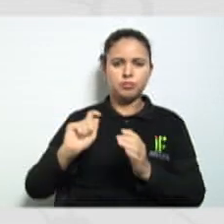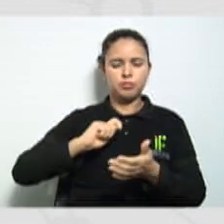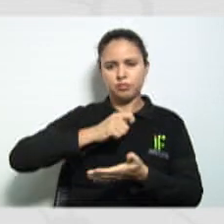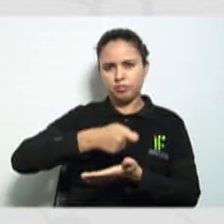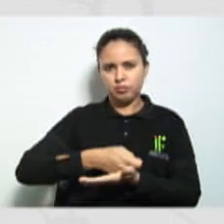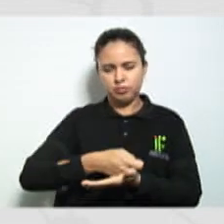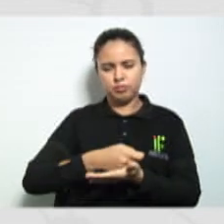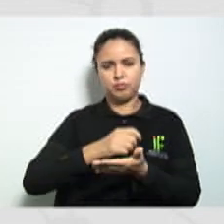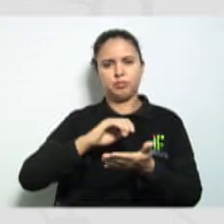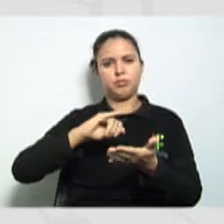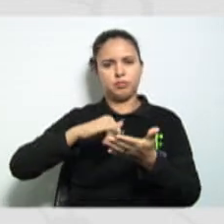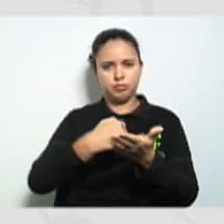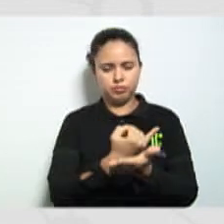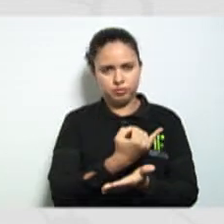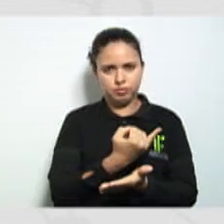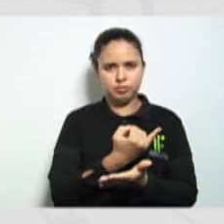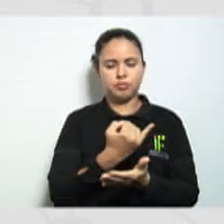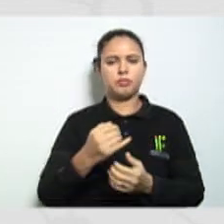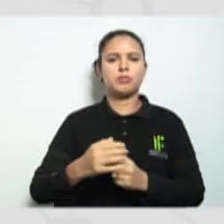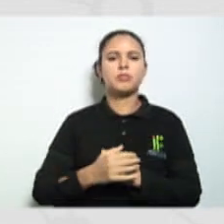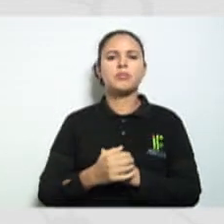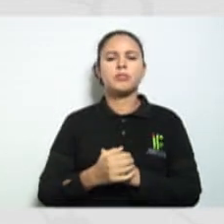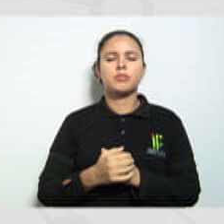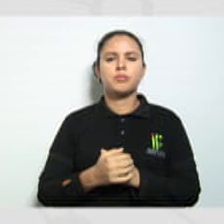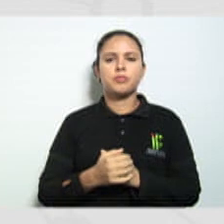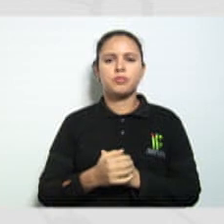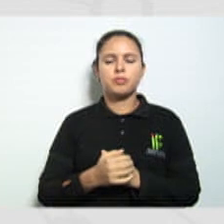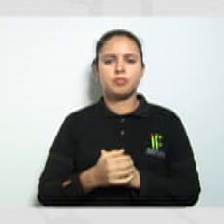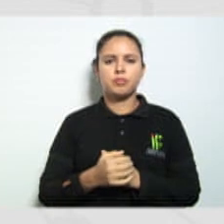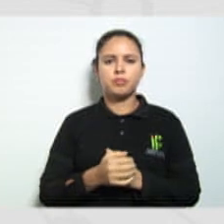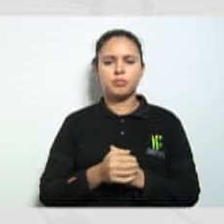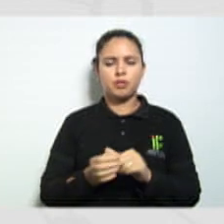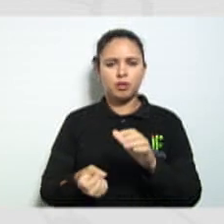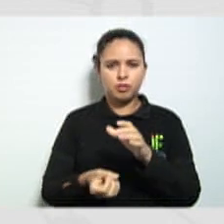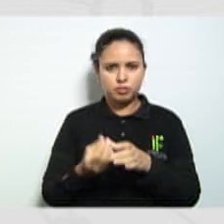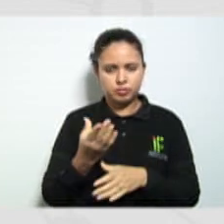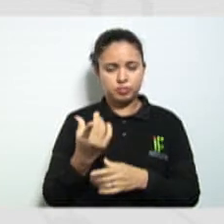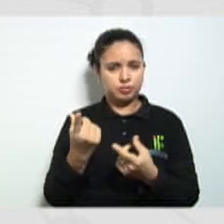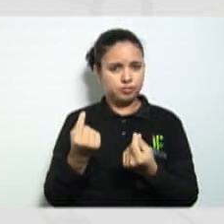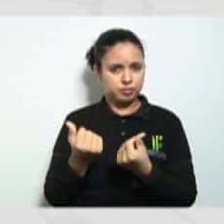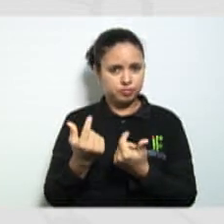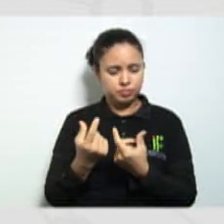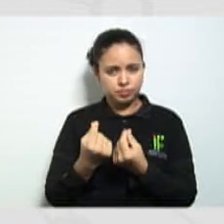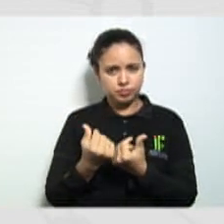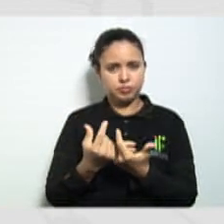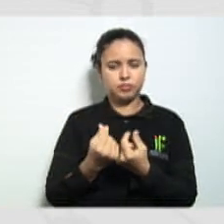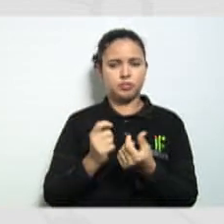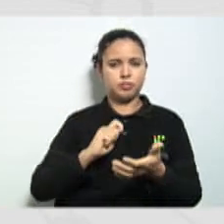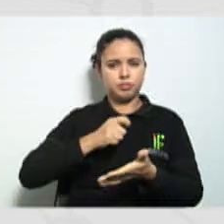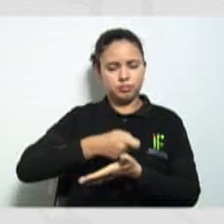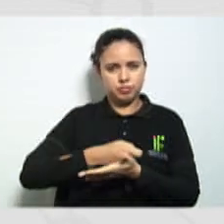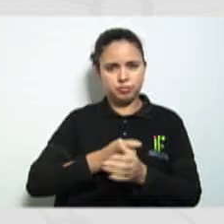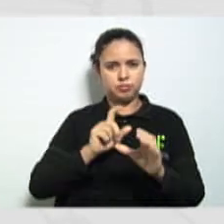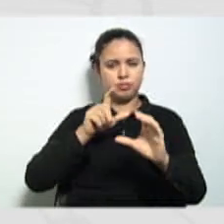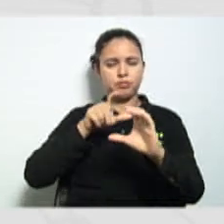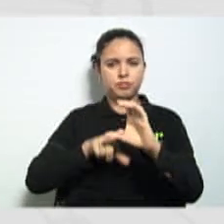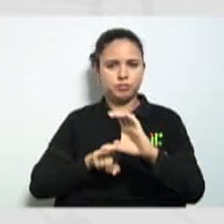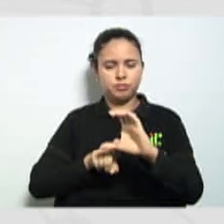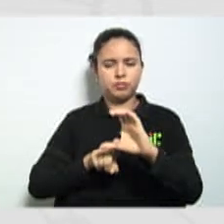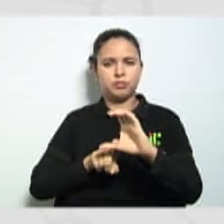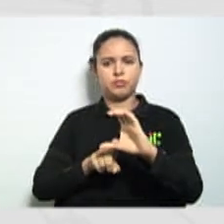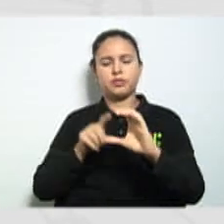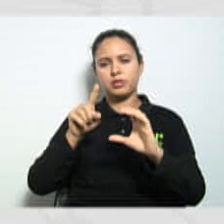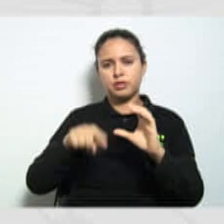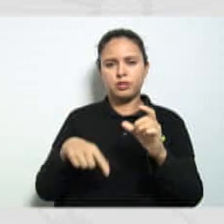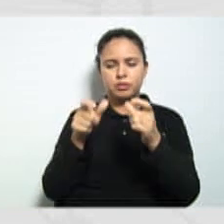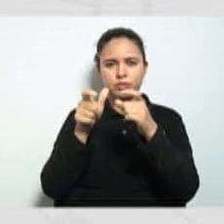Pagamento de juros. E a origem desse dinheiro para pagar essa dívida? Foi onde